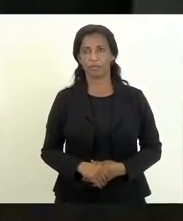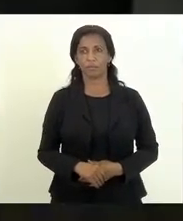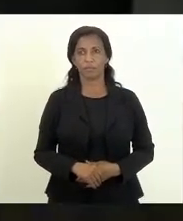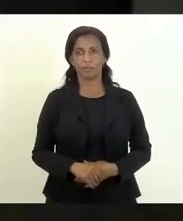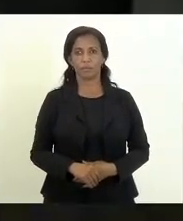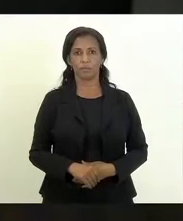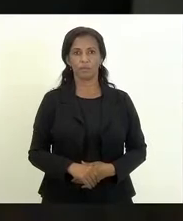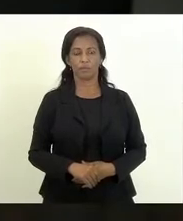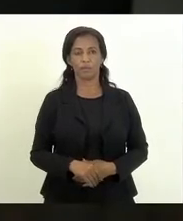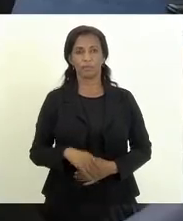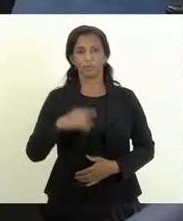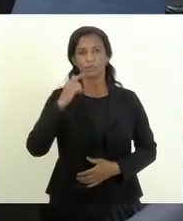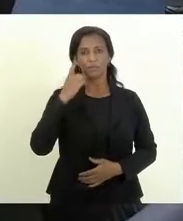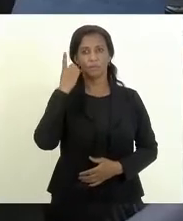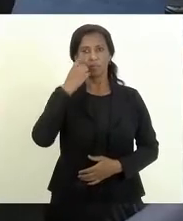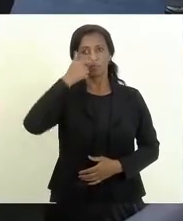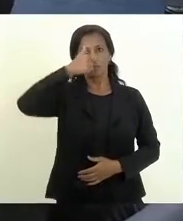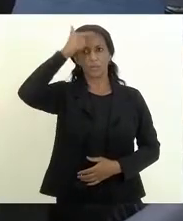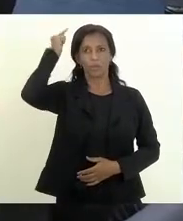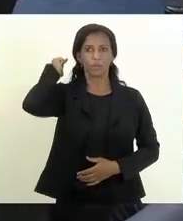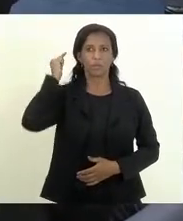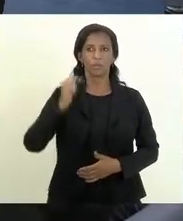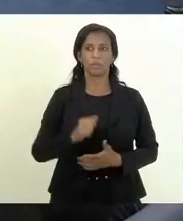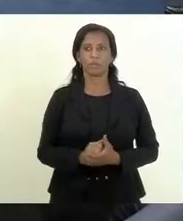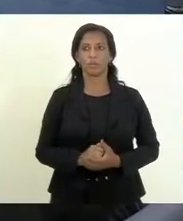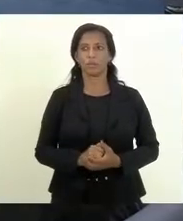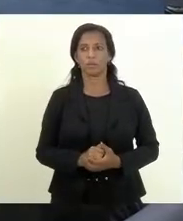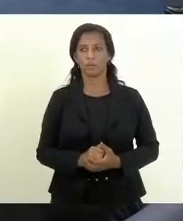Deputado Luiz Paulo, para declarar.